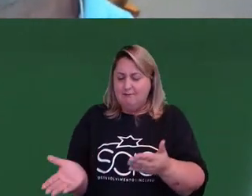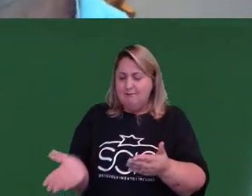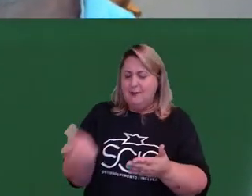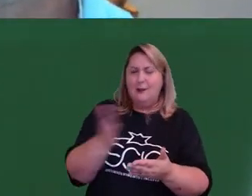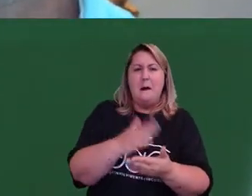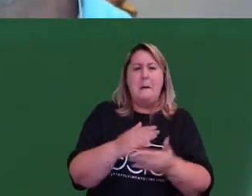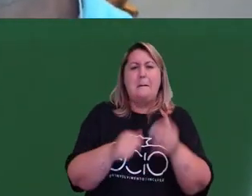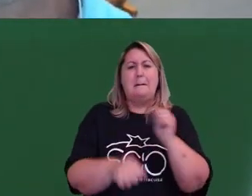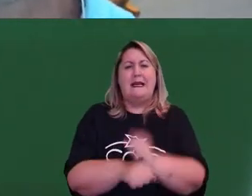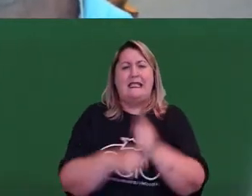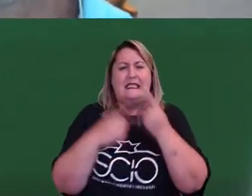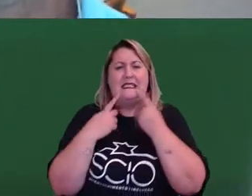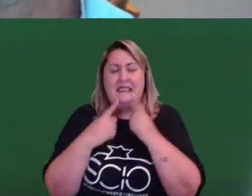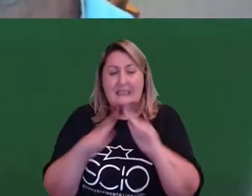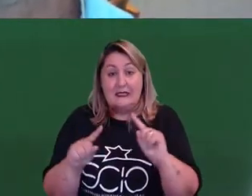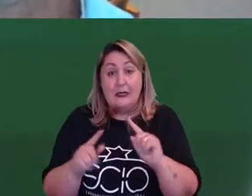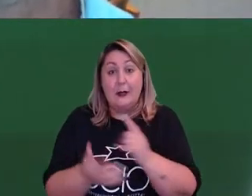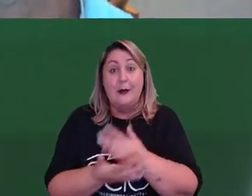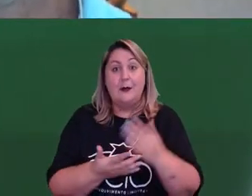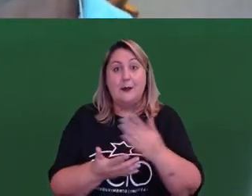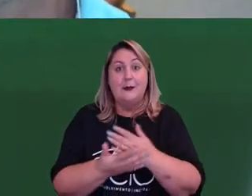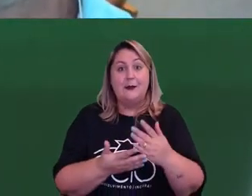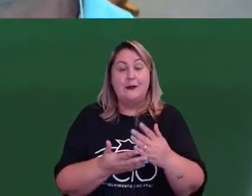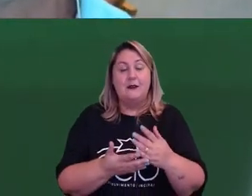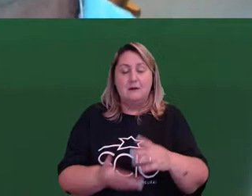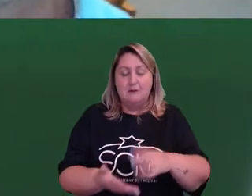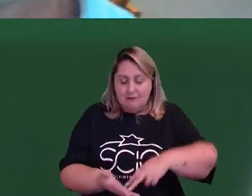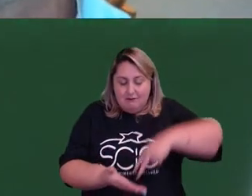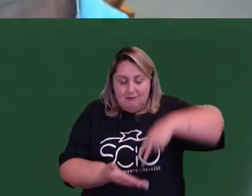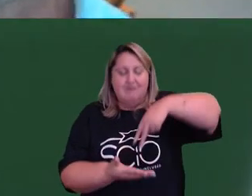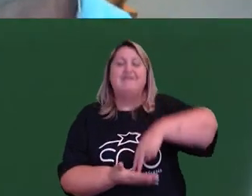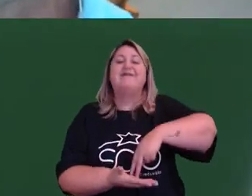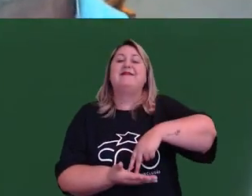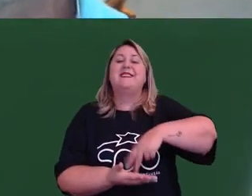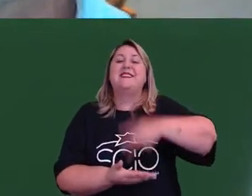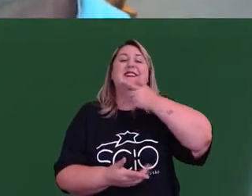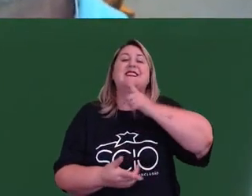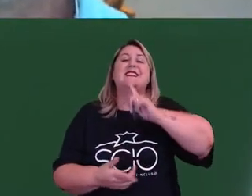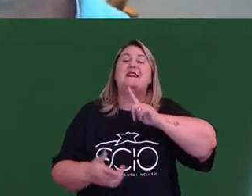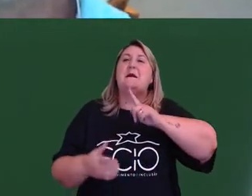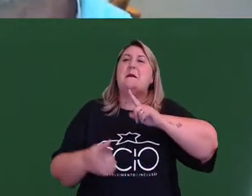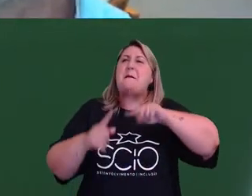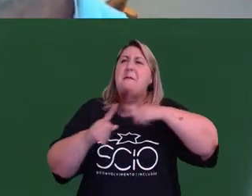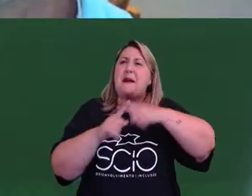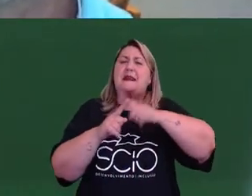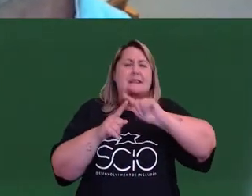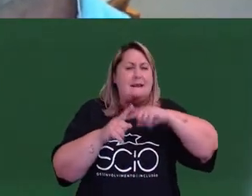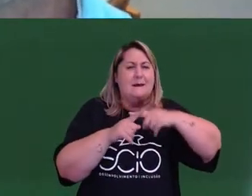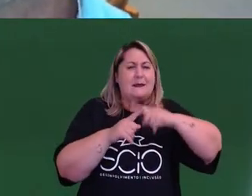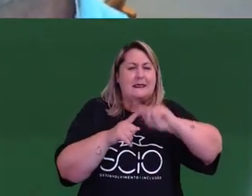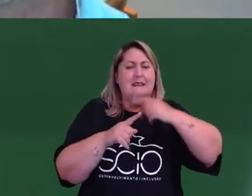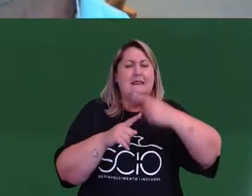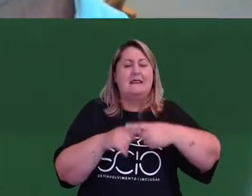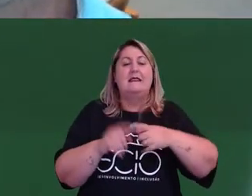e parar de reclamar e começar a levantar de novo e conquistar cada vez mais, mais e mais, mais